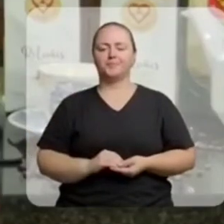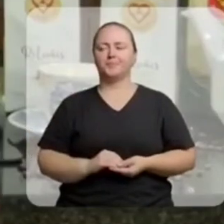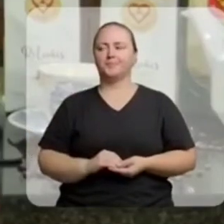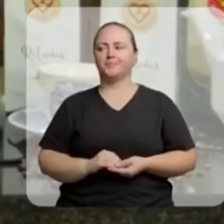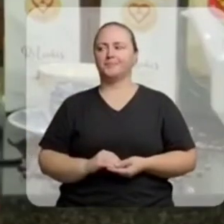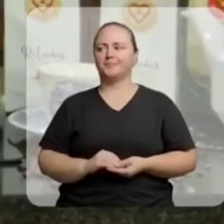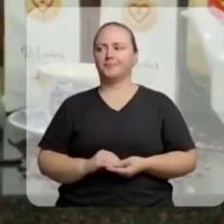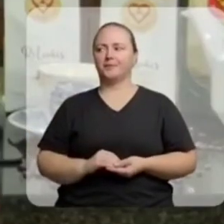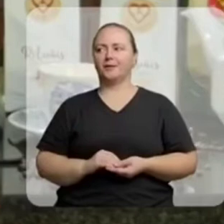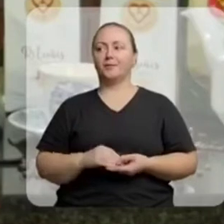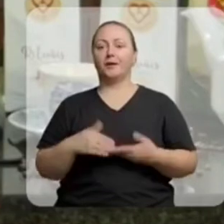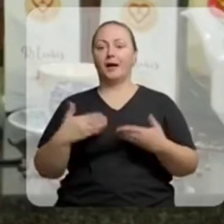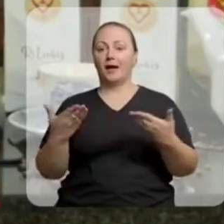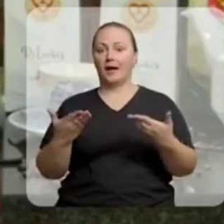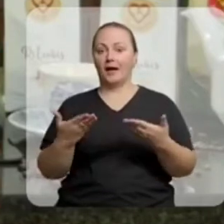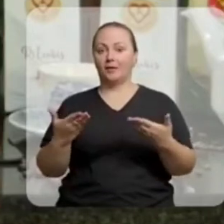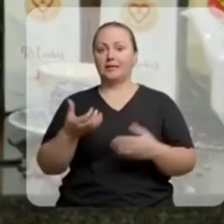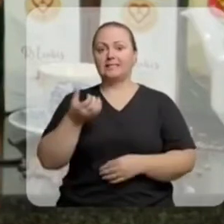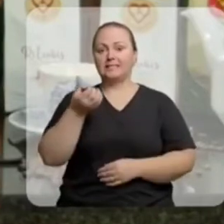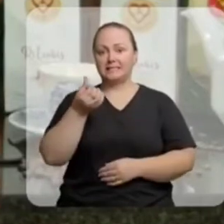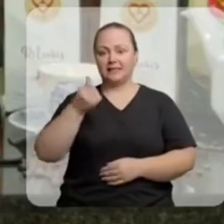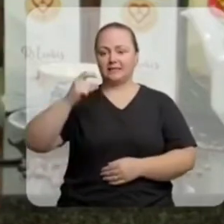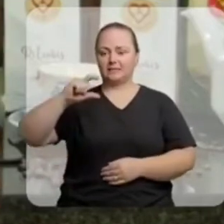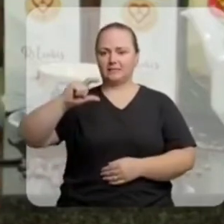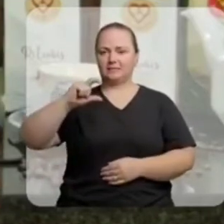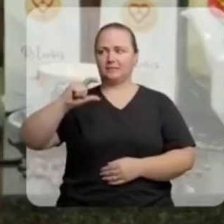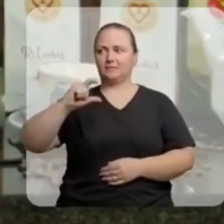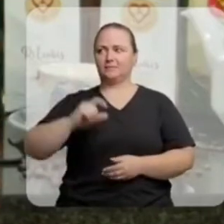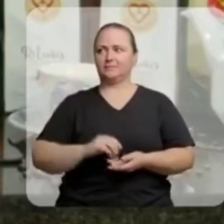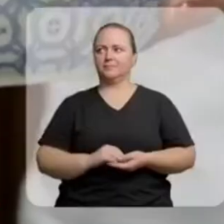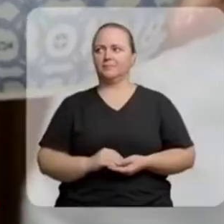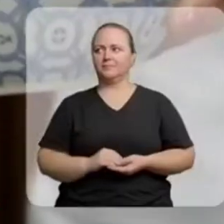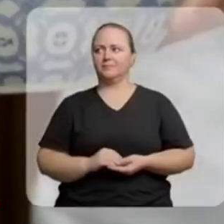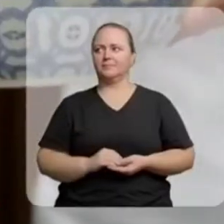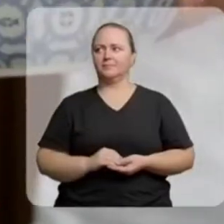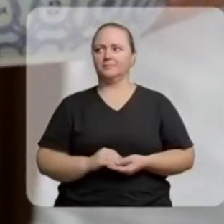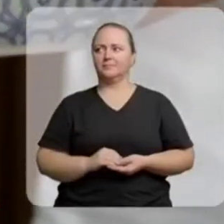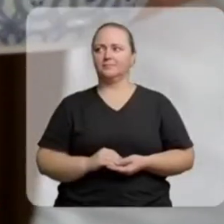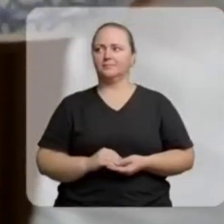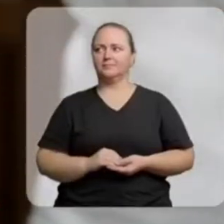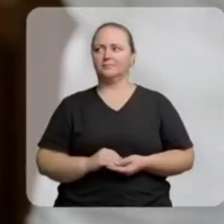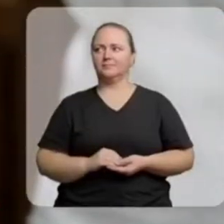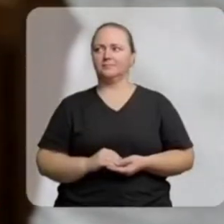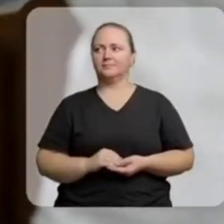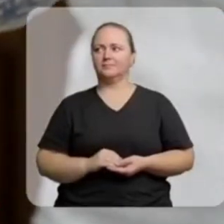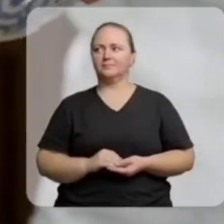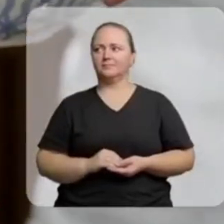vou colocar, então, 6 pedrinhas de café congelado.